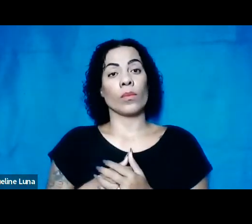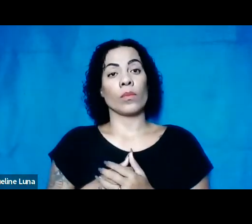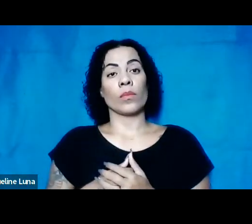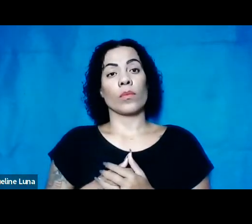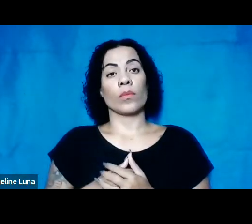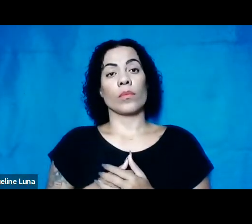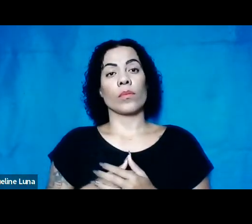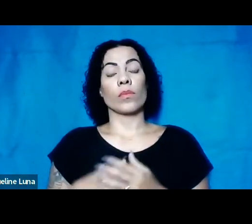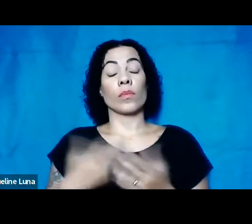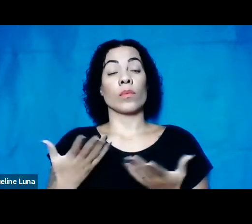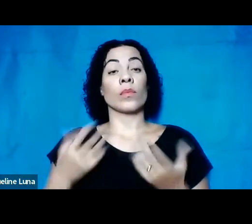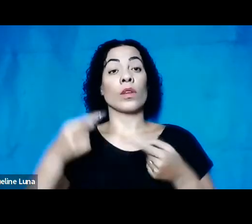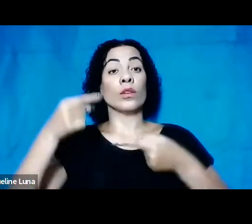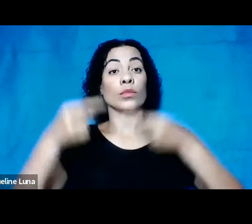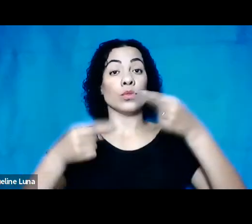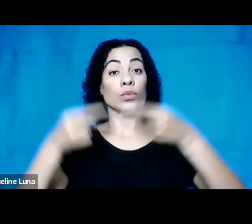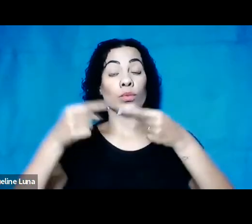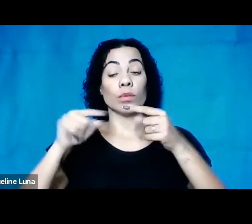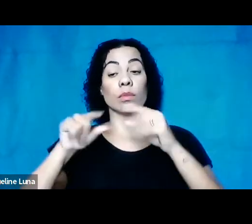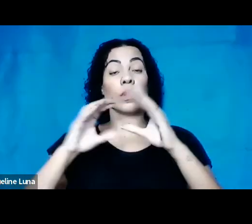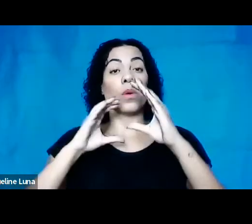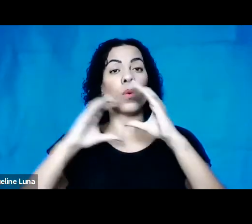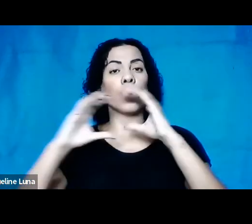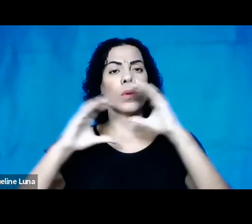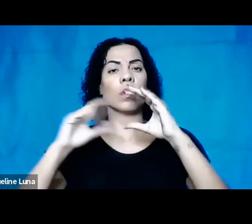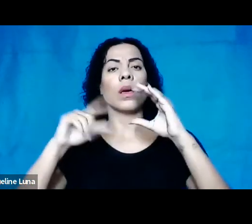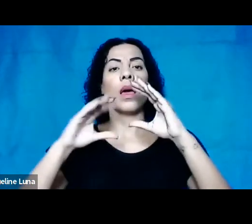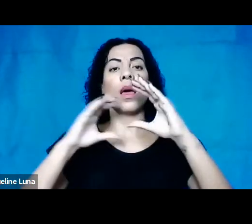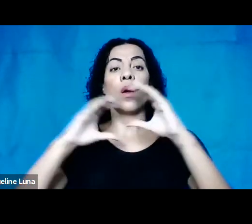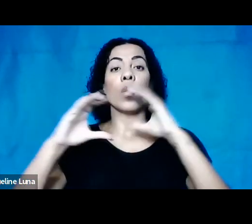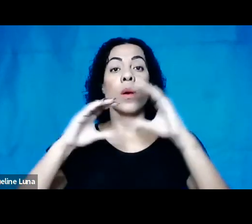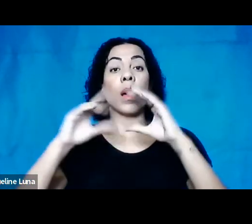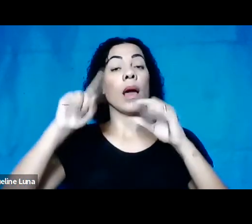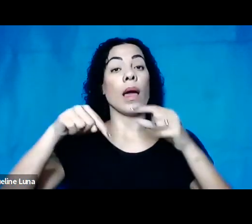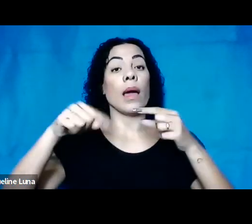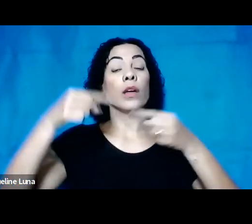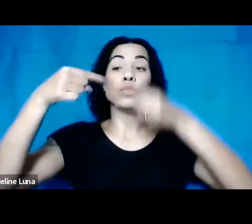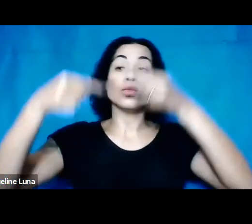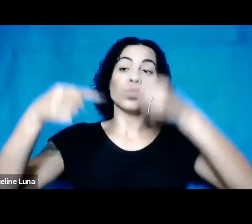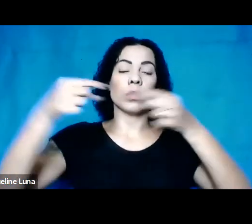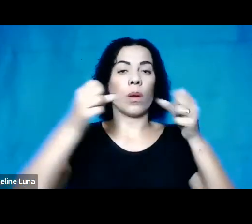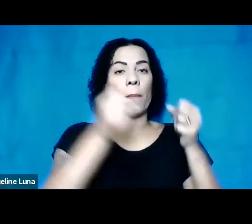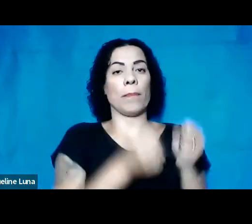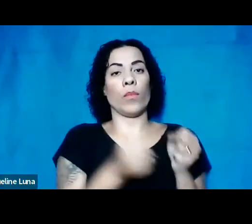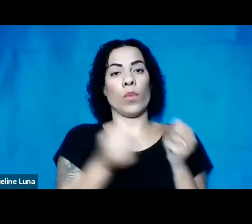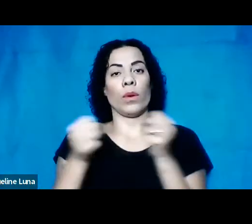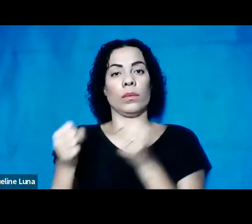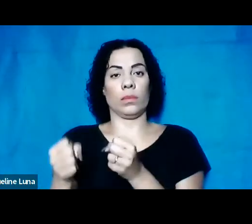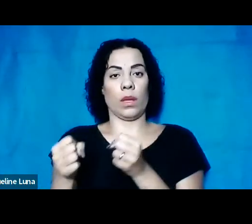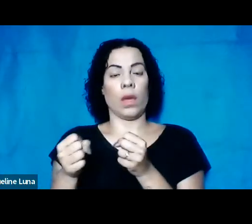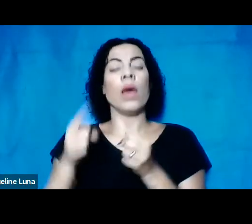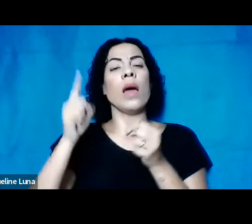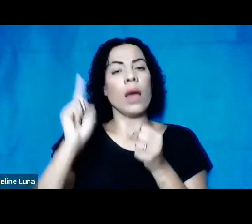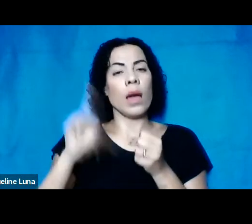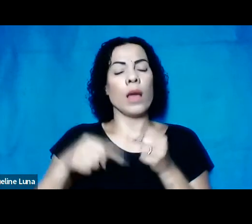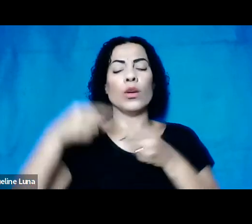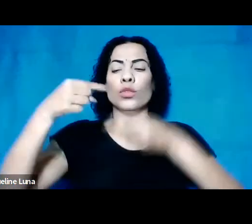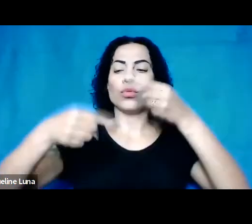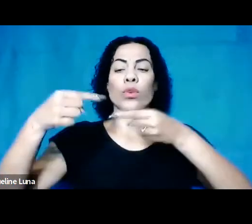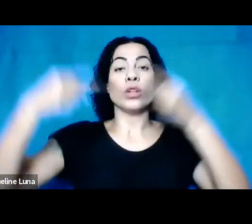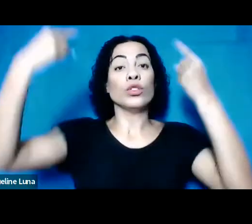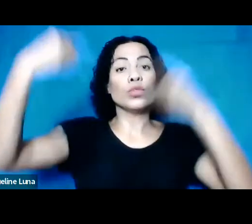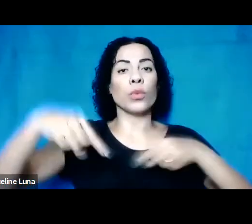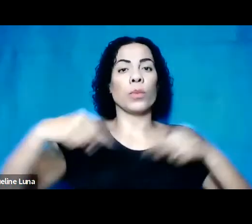A discussão da comunicação, ela é uma discussão de poder, é uma discussão de disputa de poder,